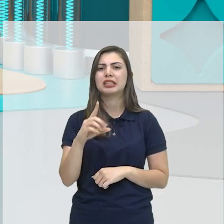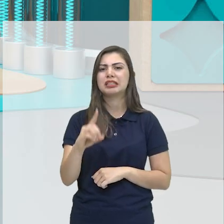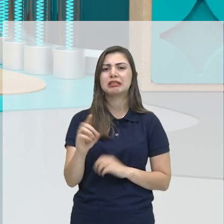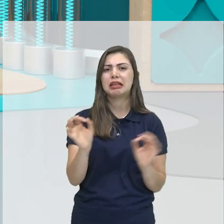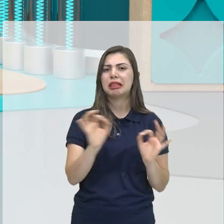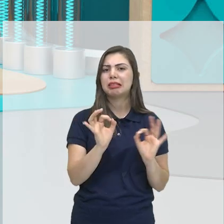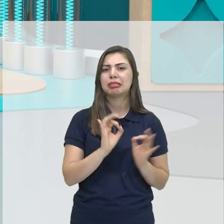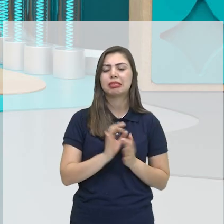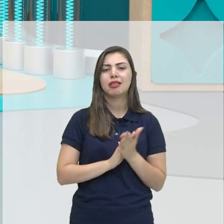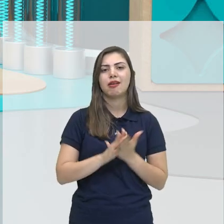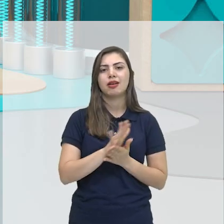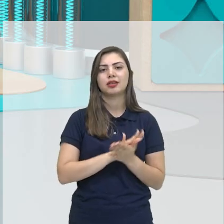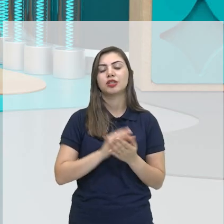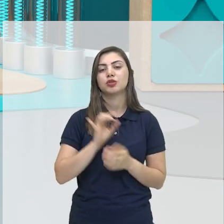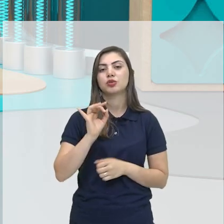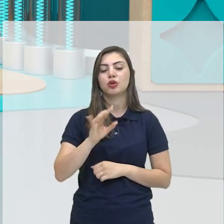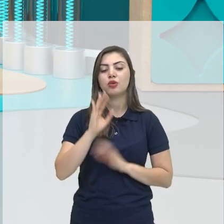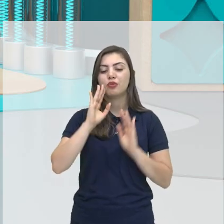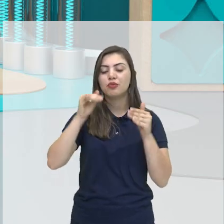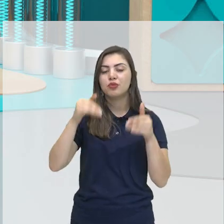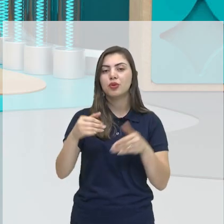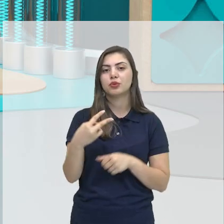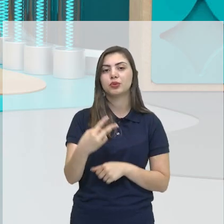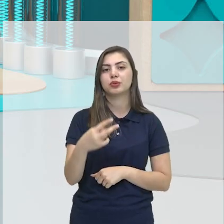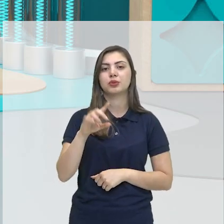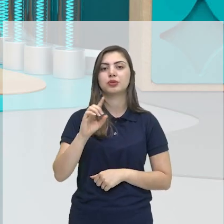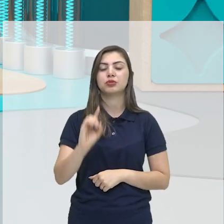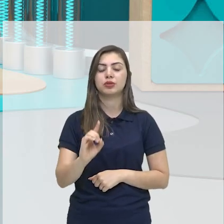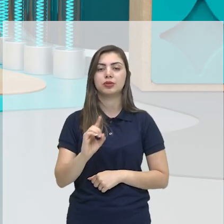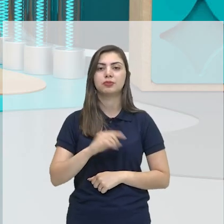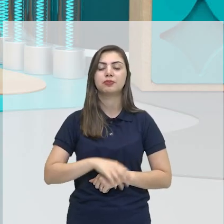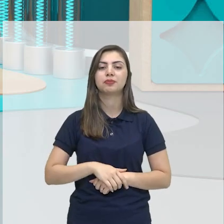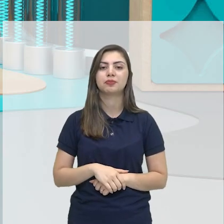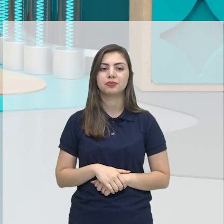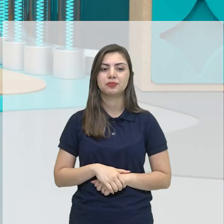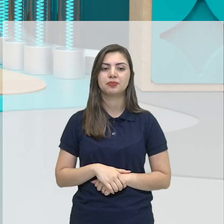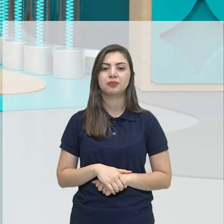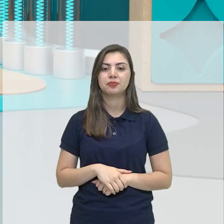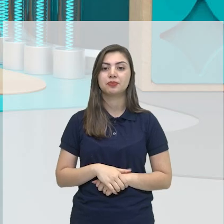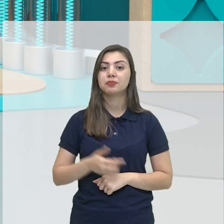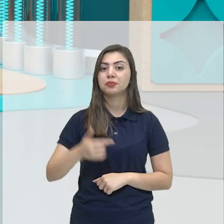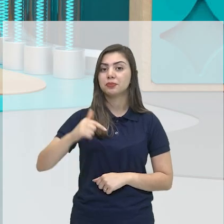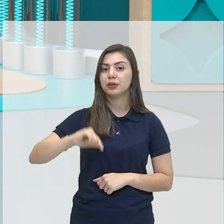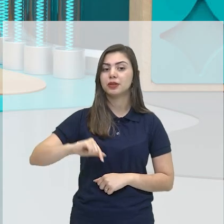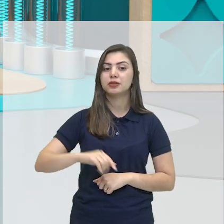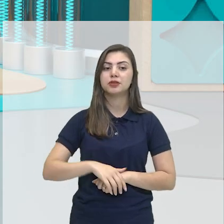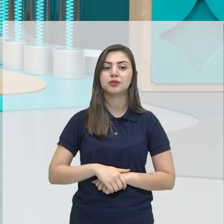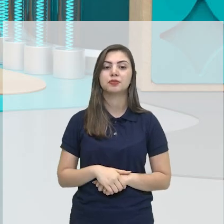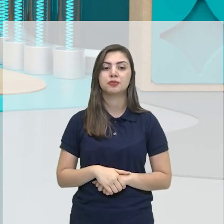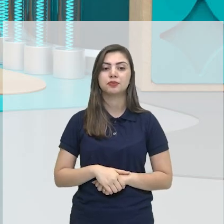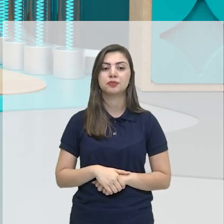cubistas essa geometrização, essa referência às formas geométricas. Outra